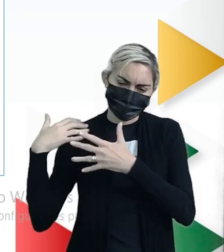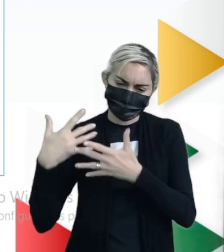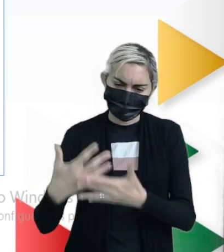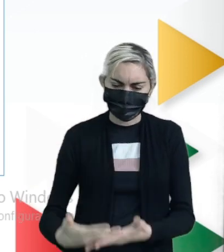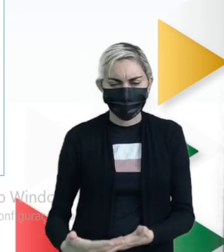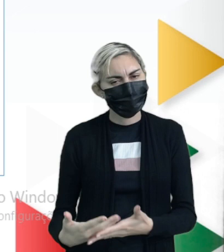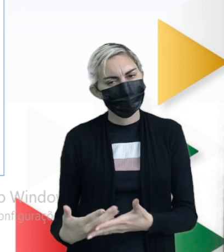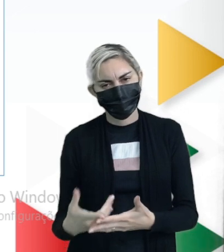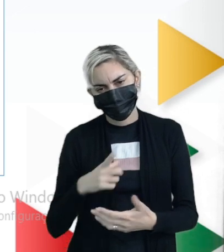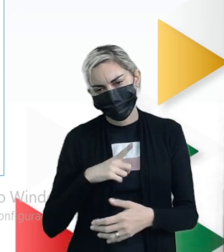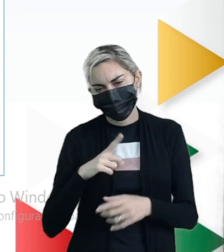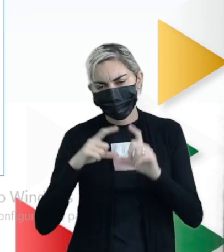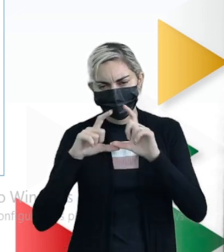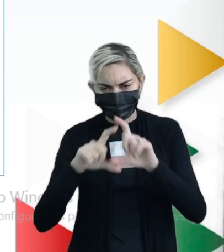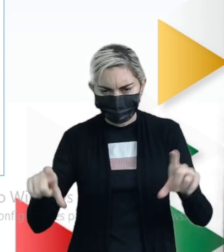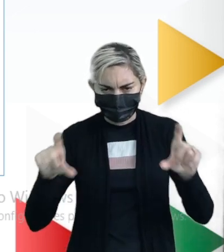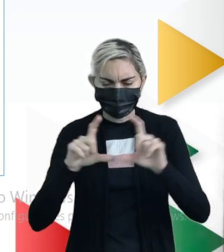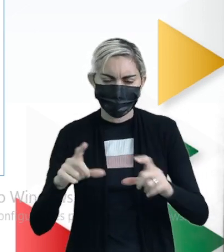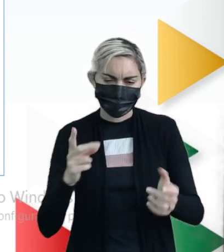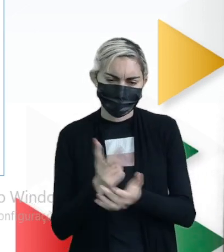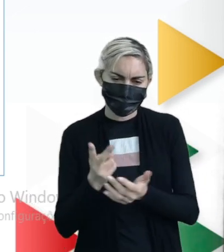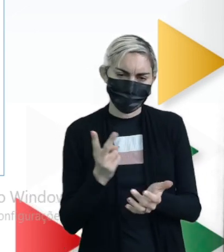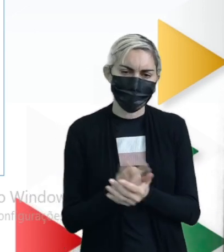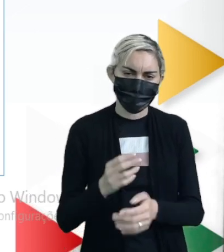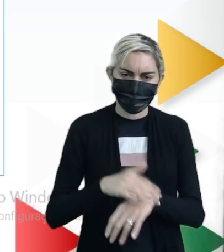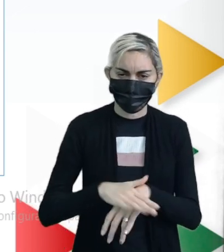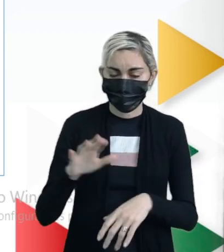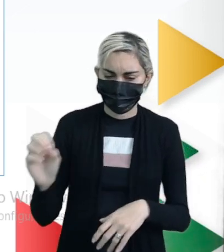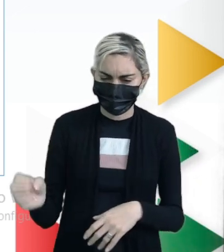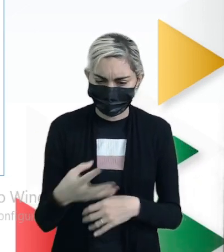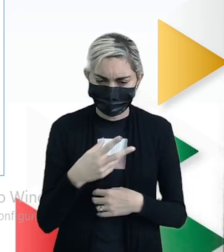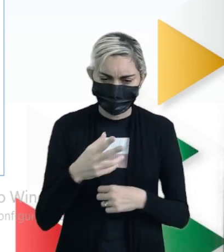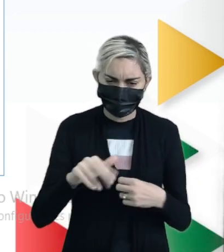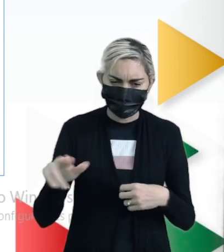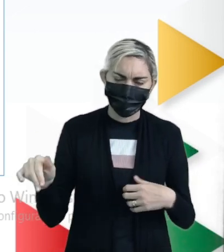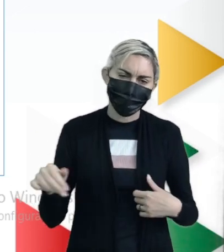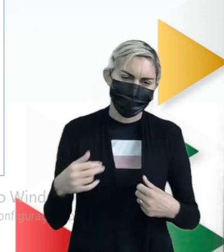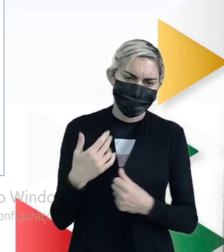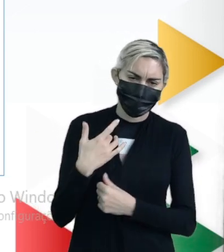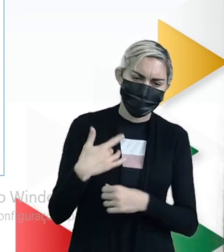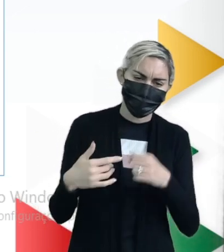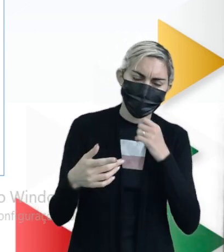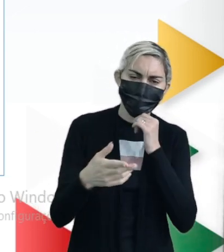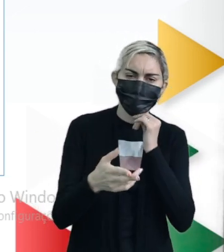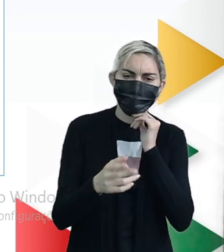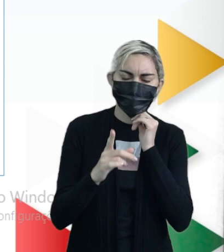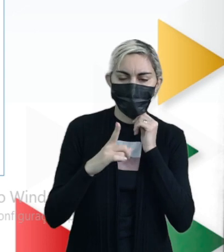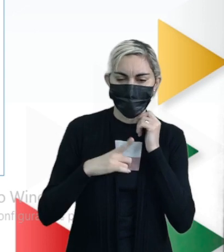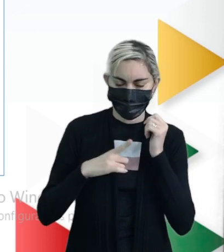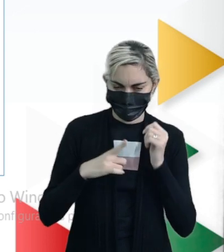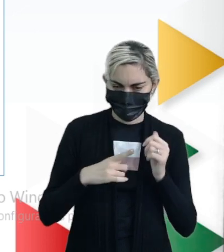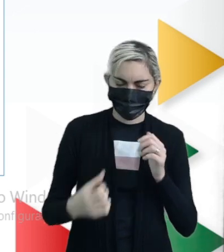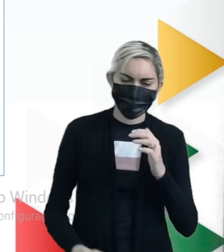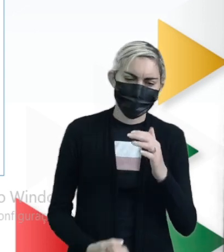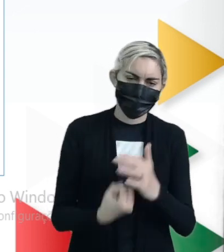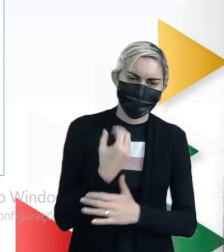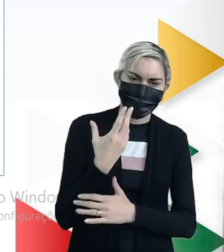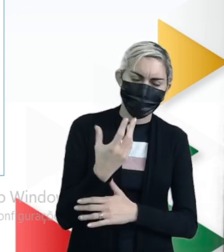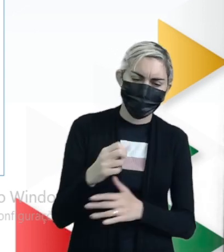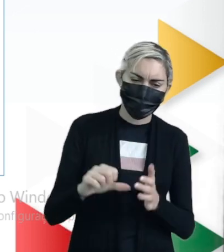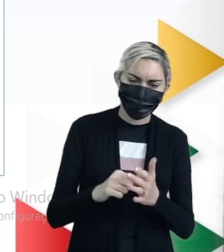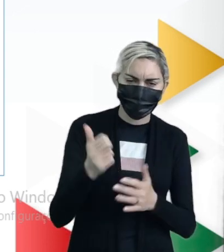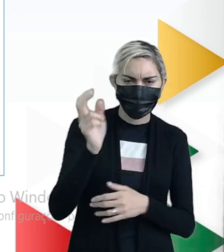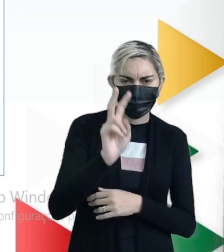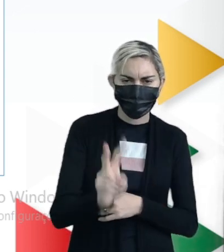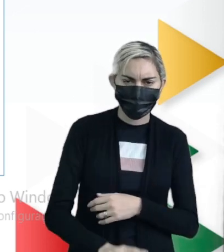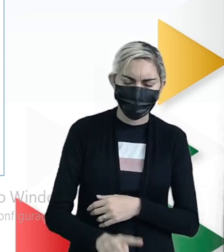contemporânea. As tiras de Mafalda continuam mais atuais do que nunca, apesar de terem aparecido pela primeira